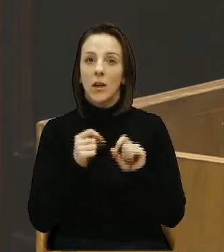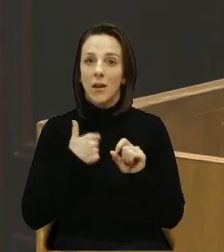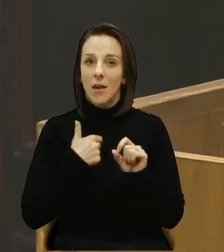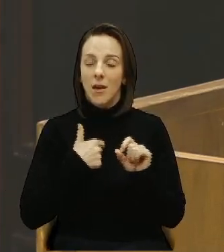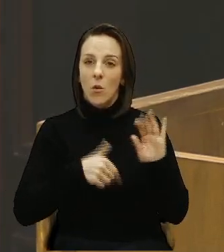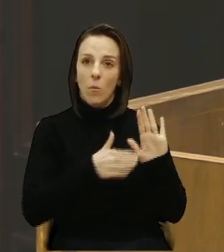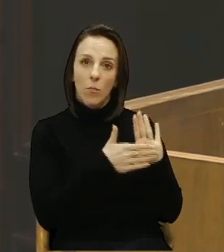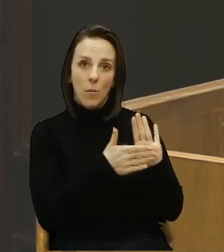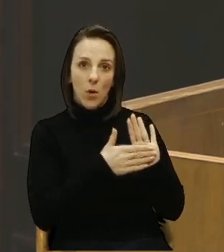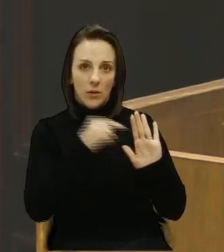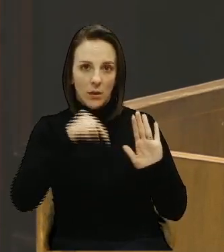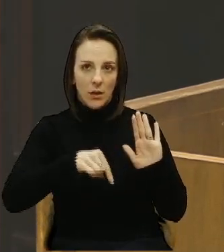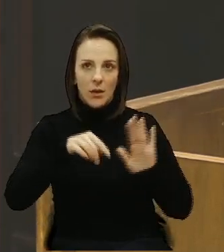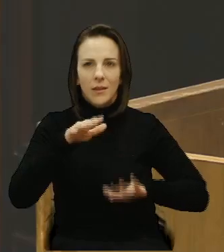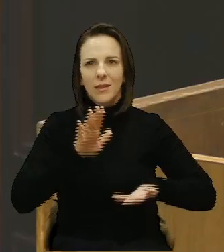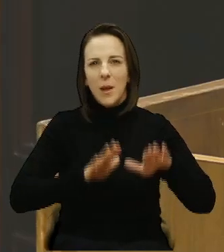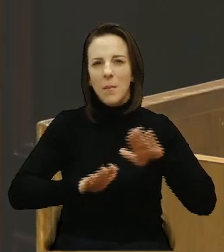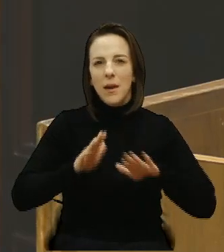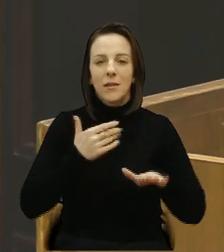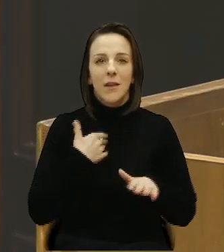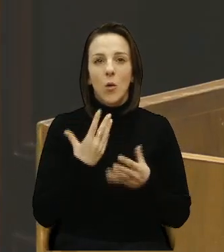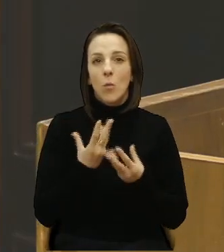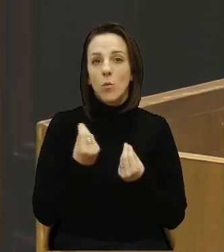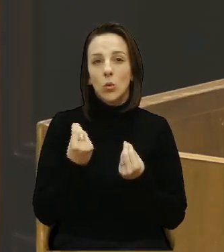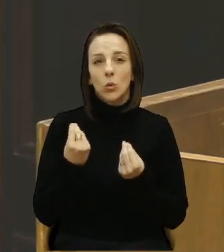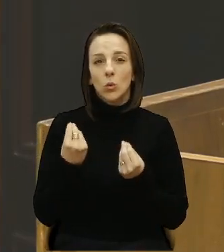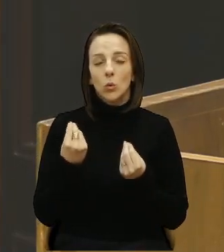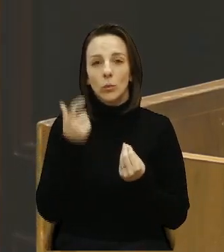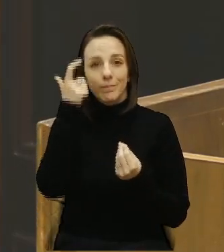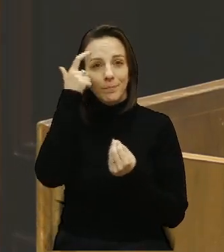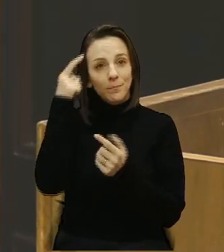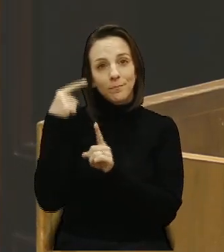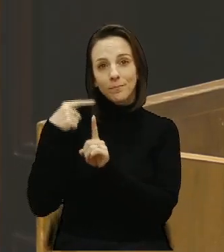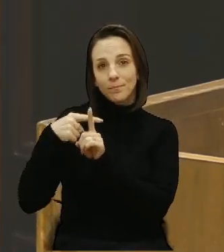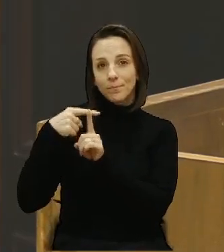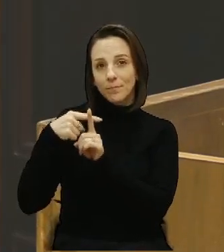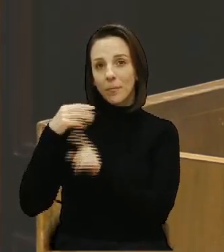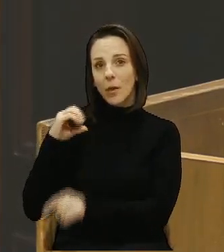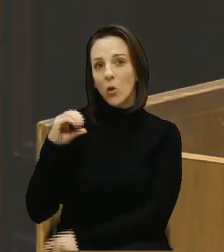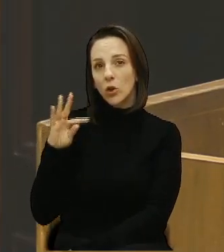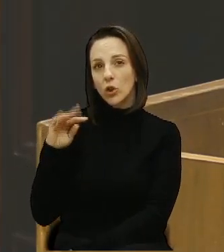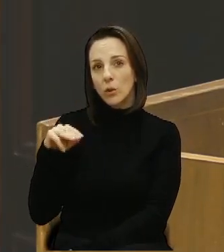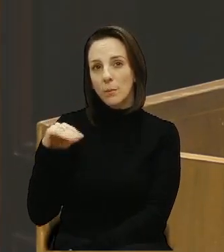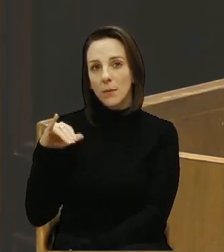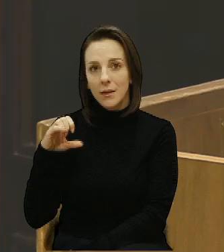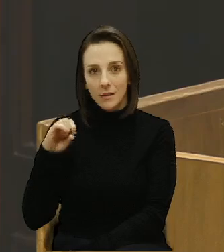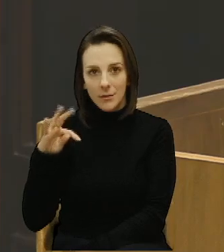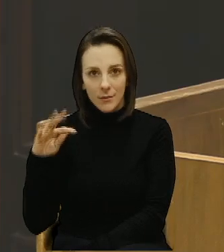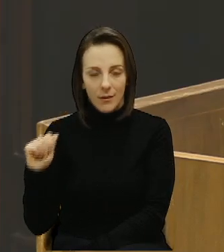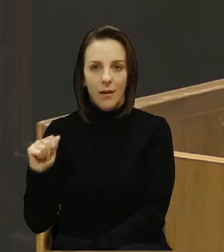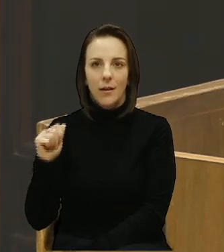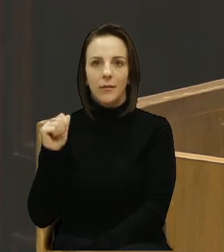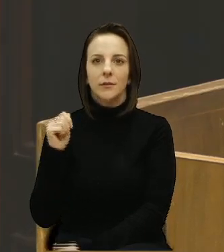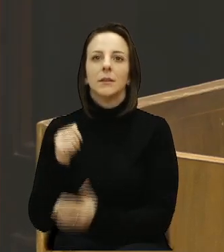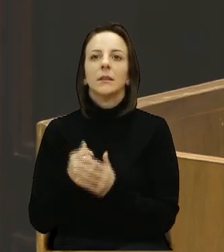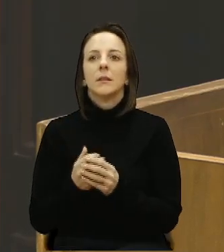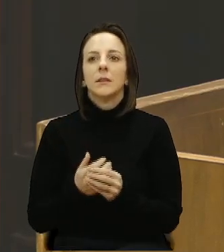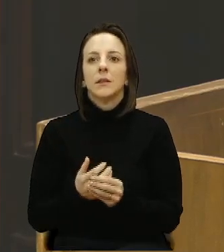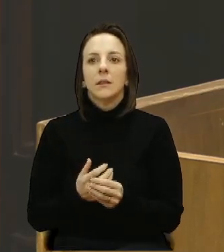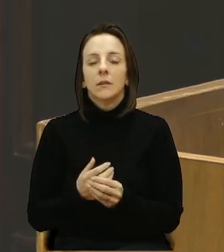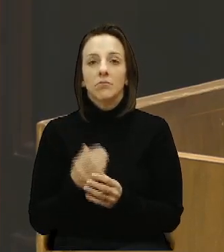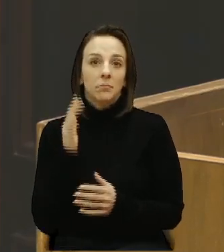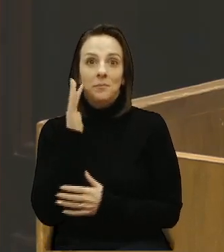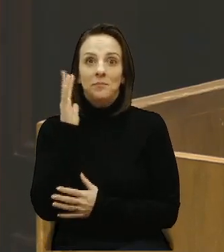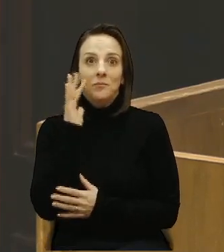otimista demais, ou auspicioso demais, como eu costumo dizer. Para mim, e aqui